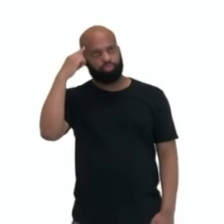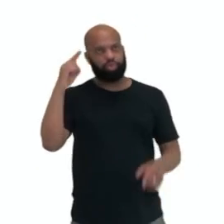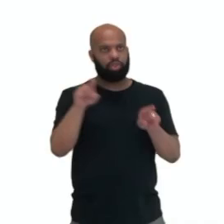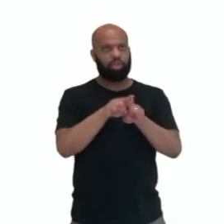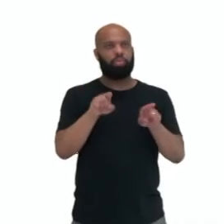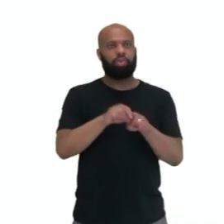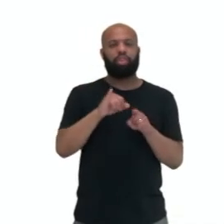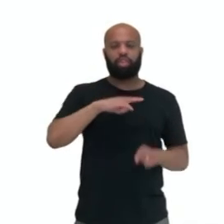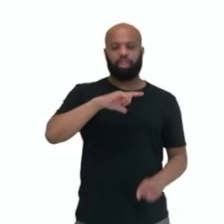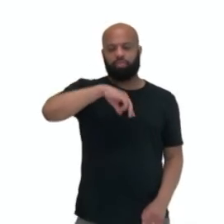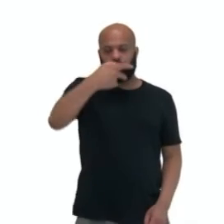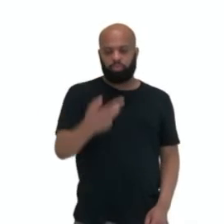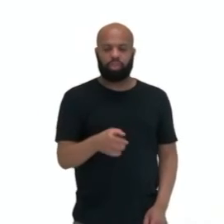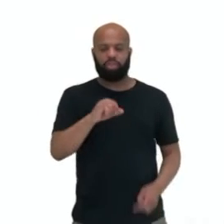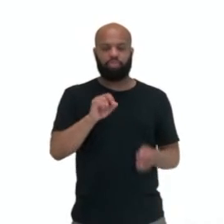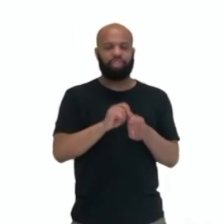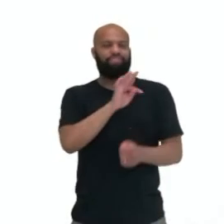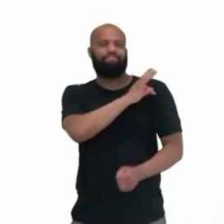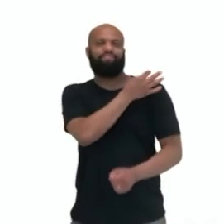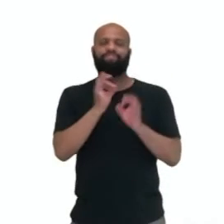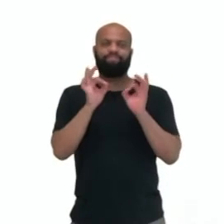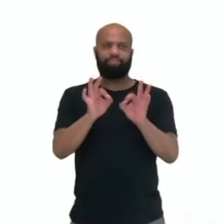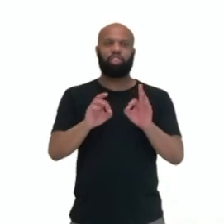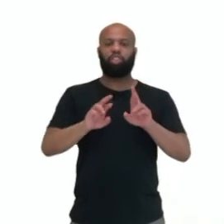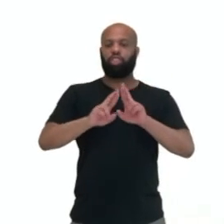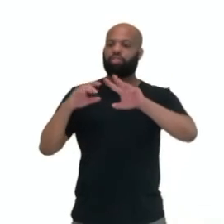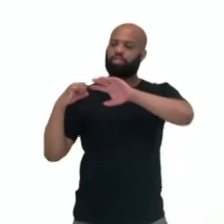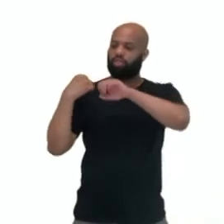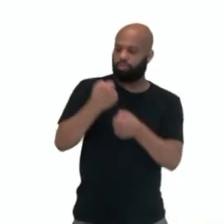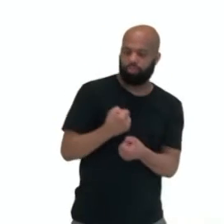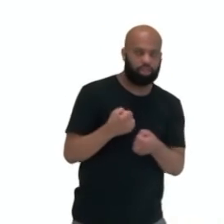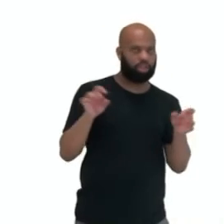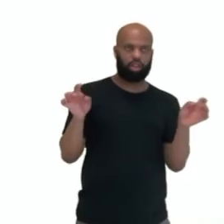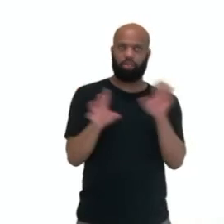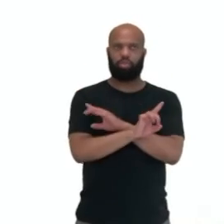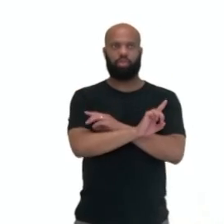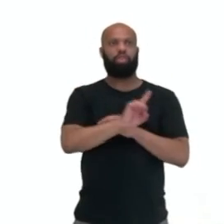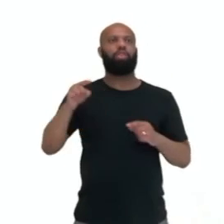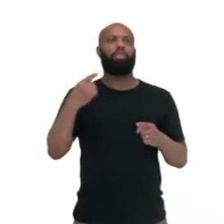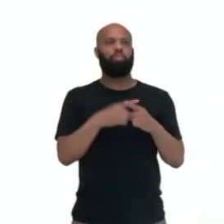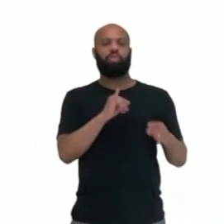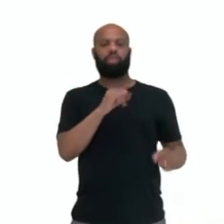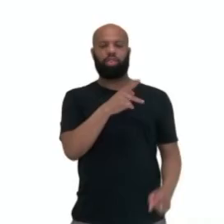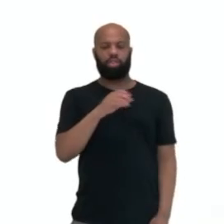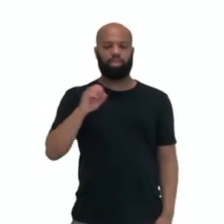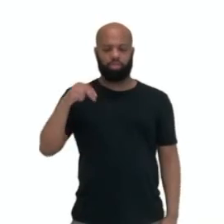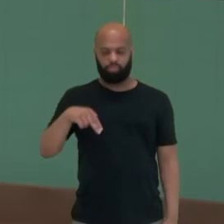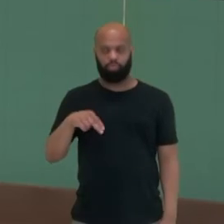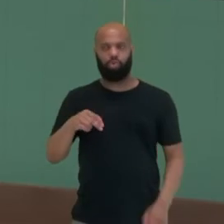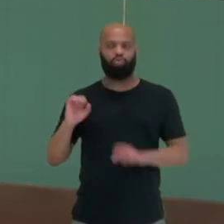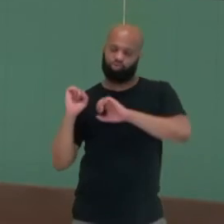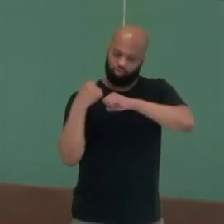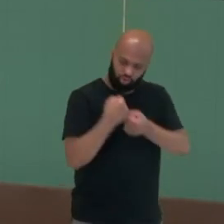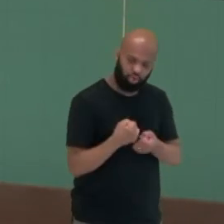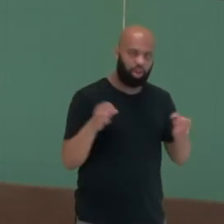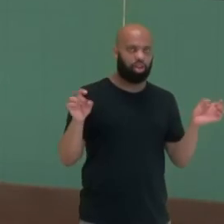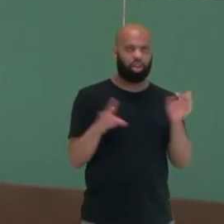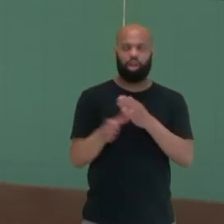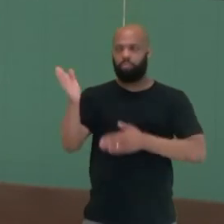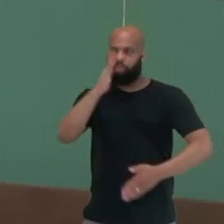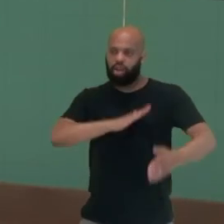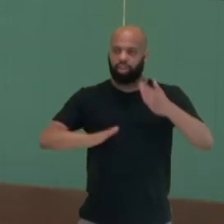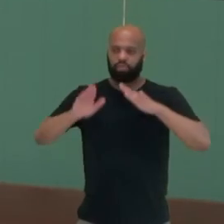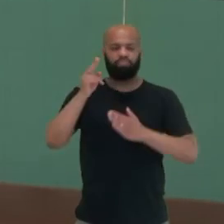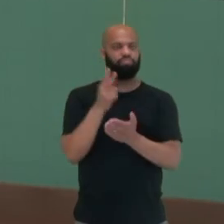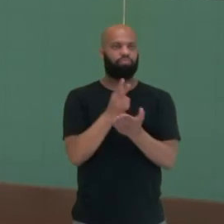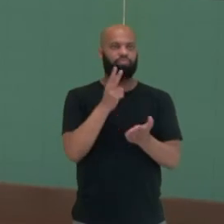ataque tecnicamente correto. E diferente do judô, não encerra a luta, tá? No judô, o Ippon encerra a luta, no karatê, comitê, não,